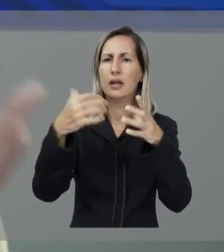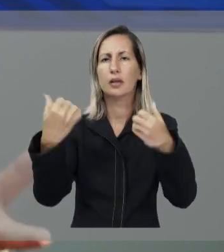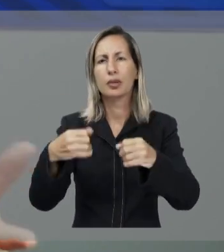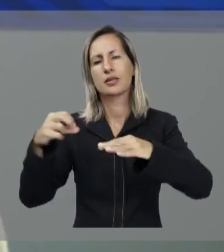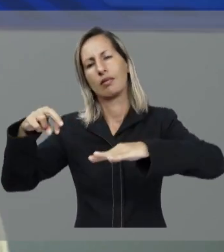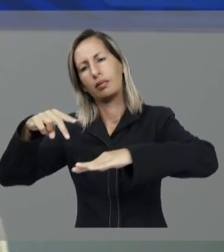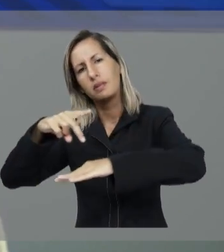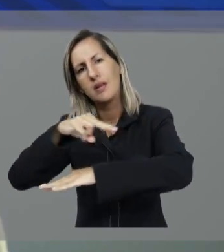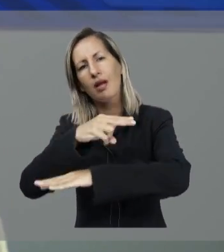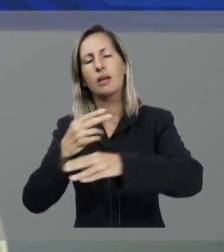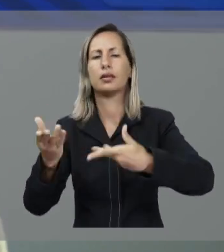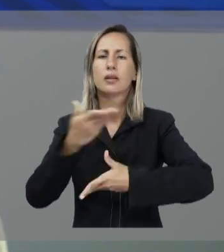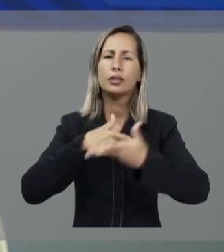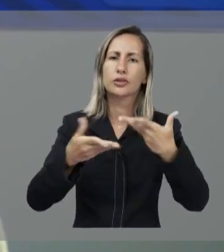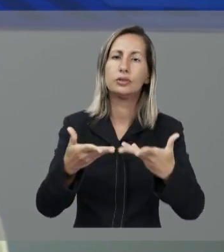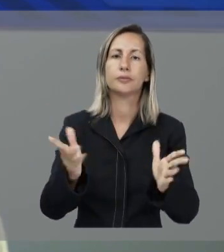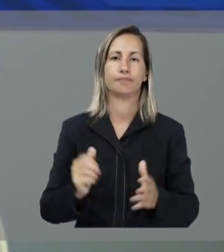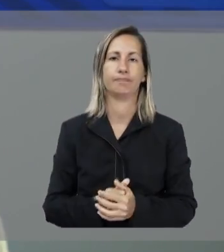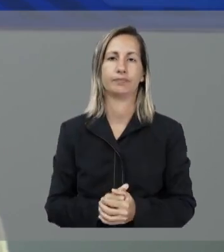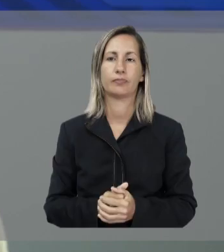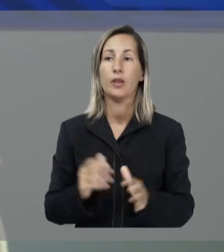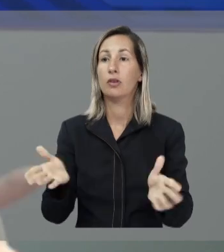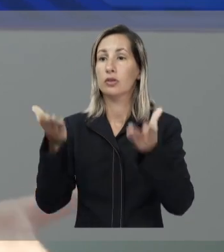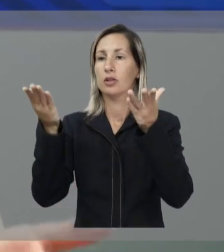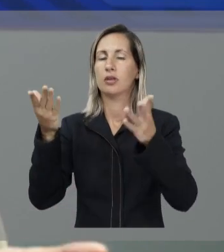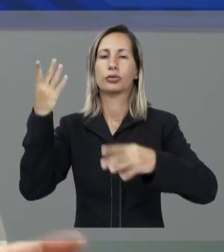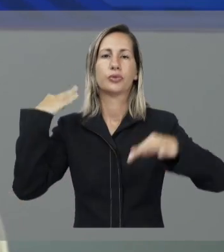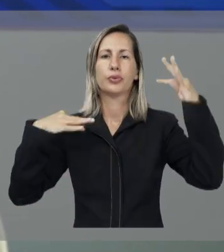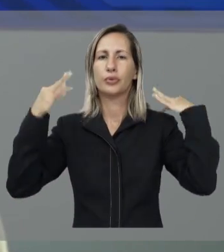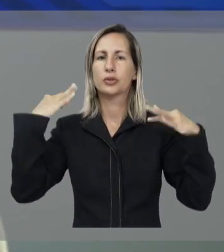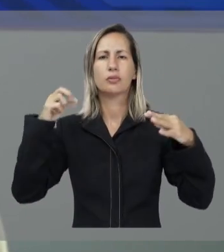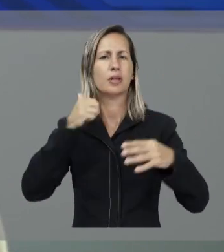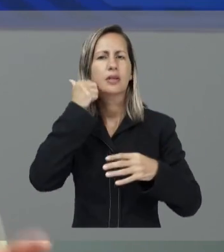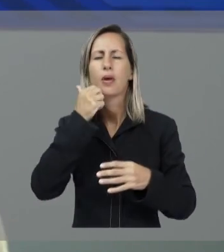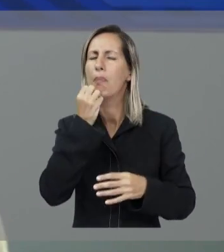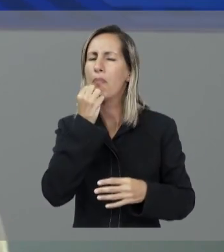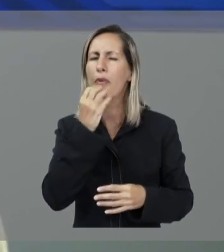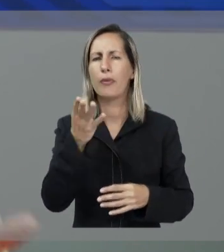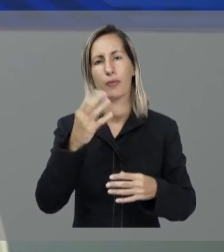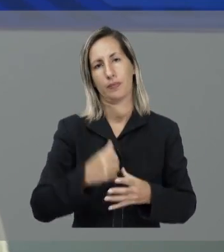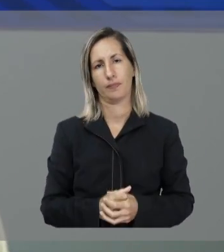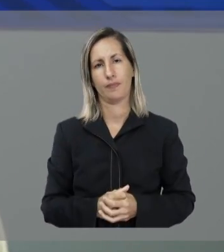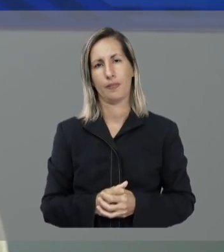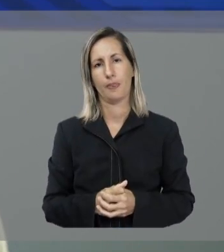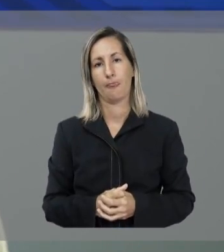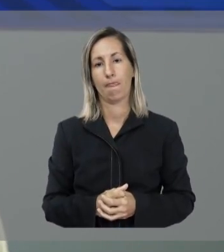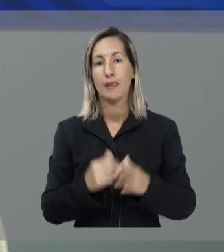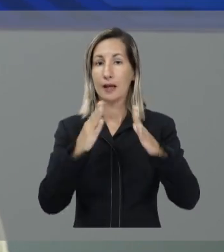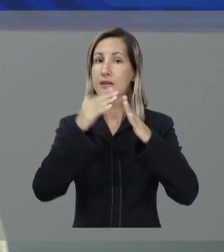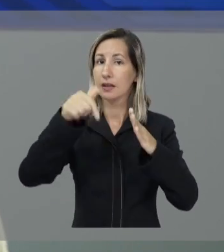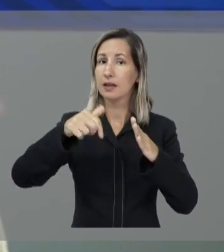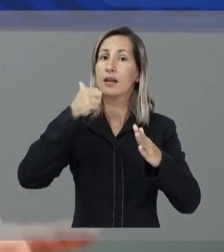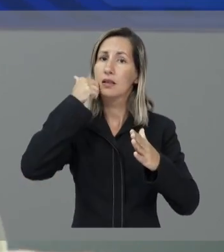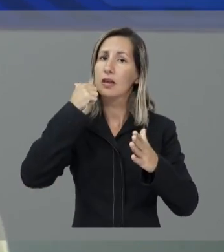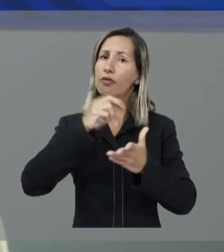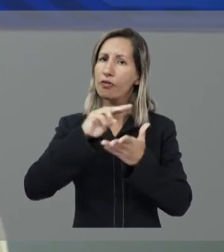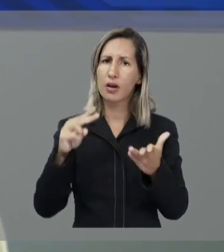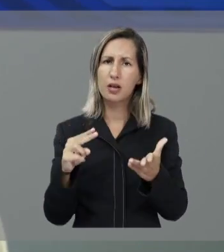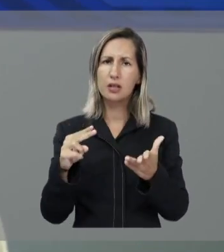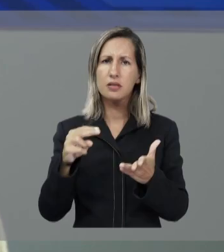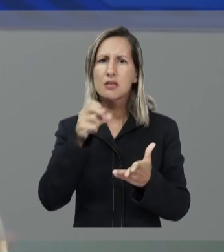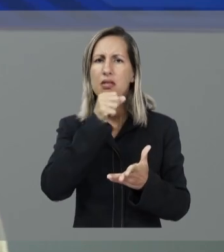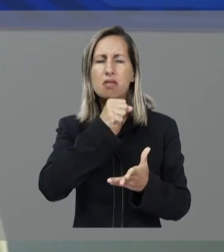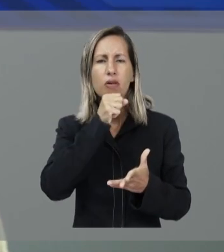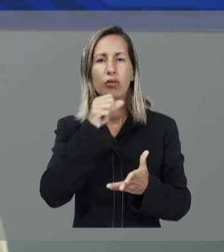precisa andar, interagir. Então, você estimular o turismo. Natal é uma cidade maravilhosa. Tem locais aqui em Natal que a grande maioria dos idosos